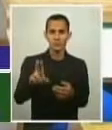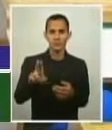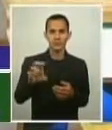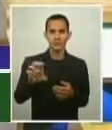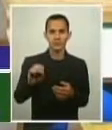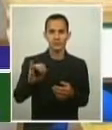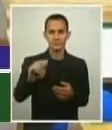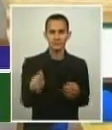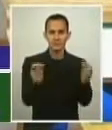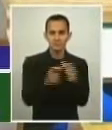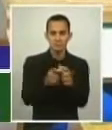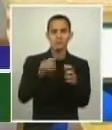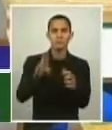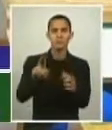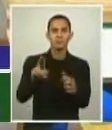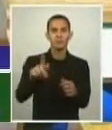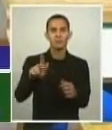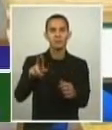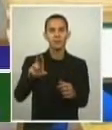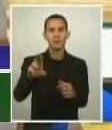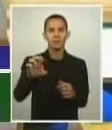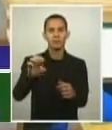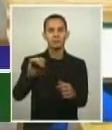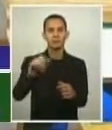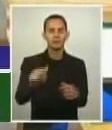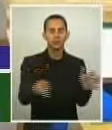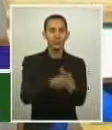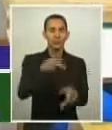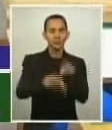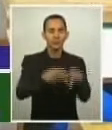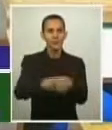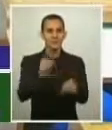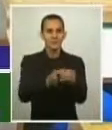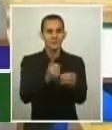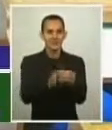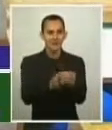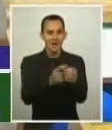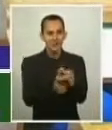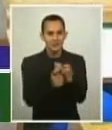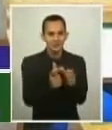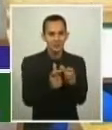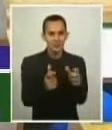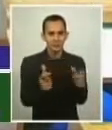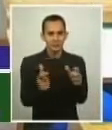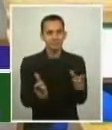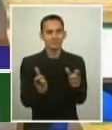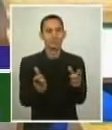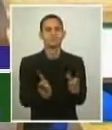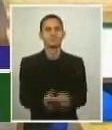pequena burguesia o proletariado Urbano que já começava a se constituir